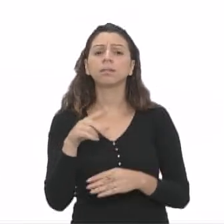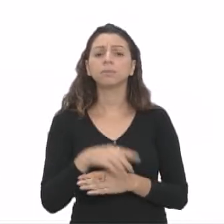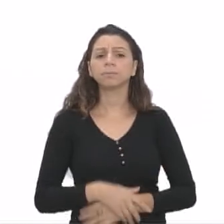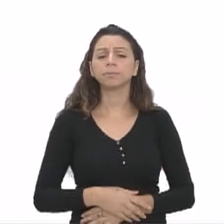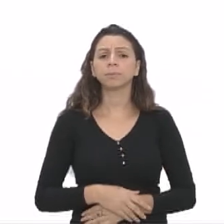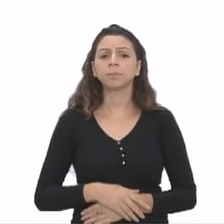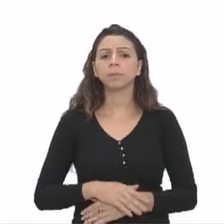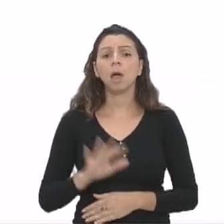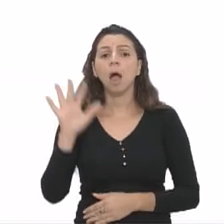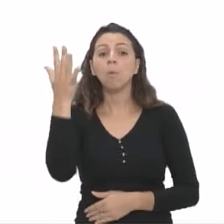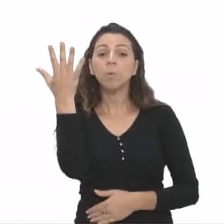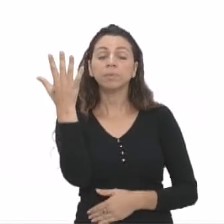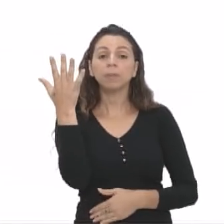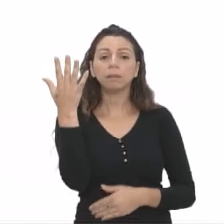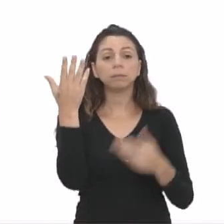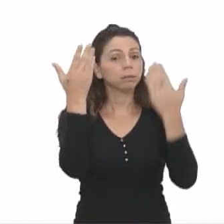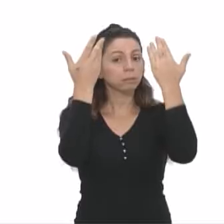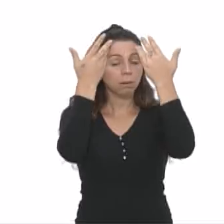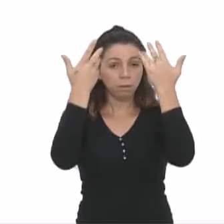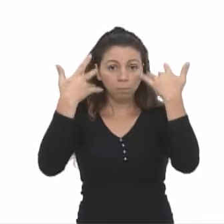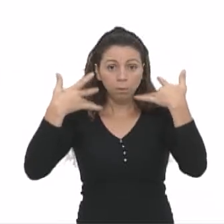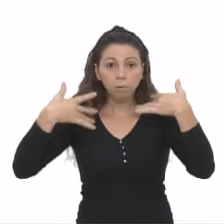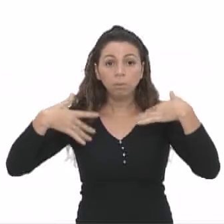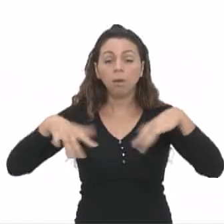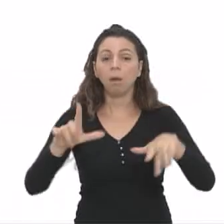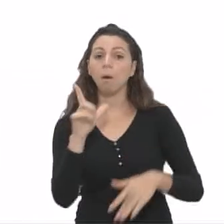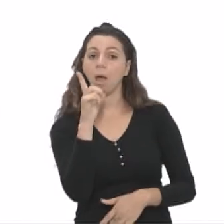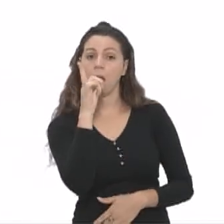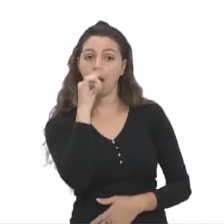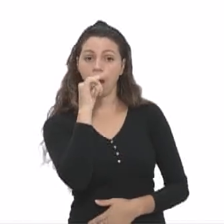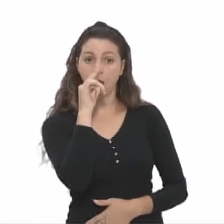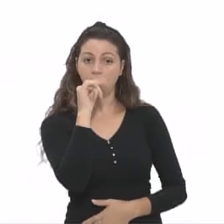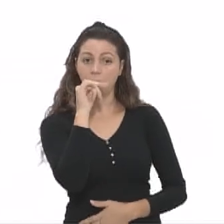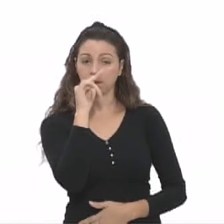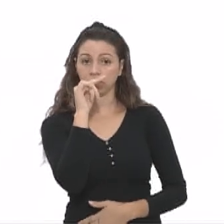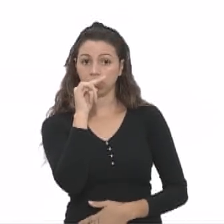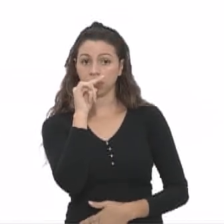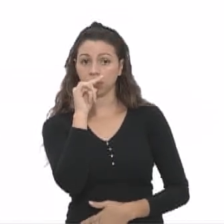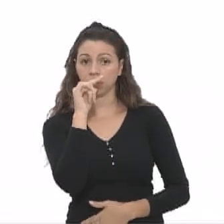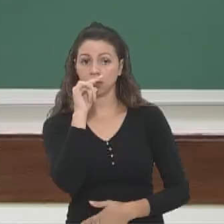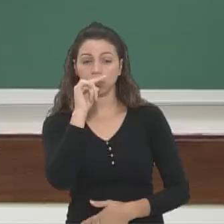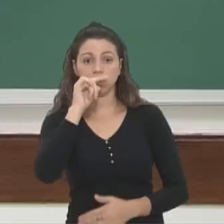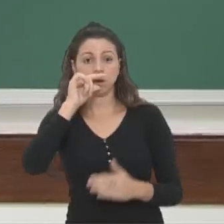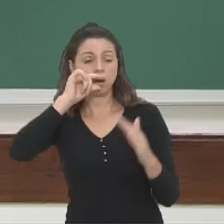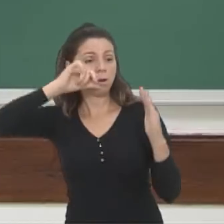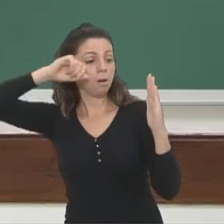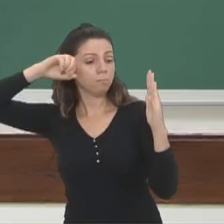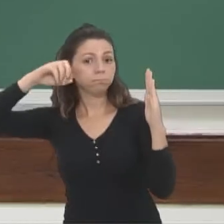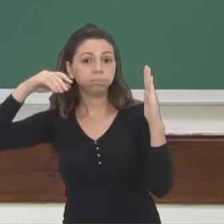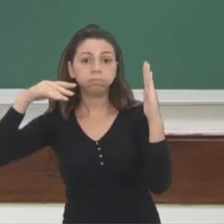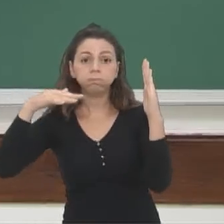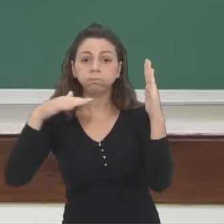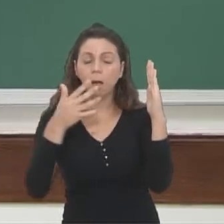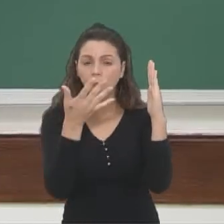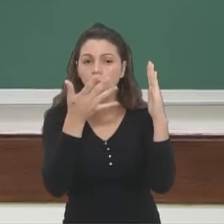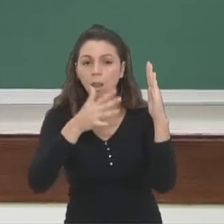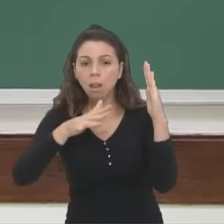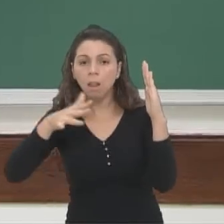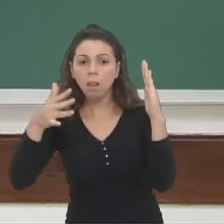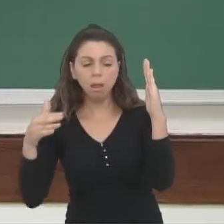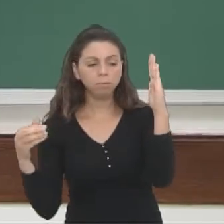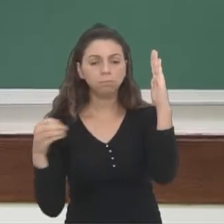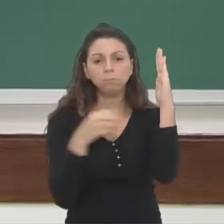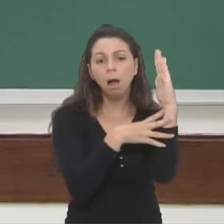fenômeno natural aonde eu tenho a ação da água, no exemplo da onda do mar, ou mas o ar. O ar